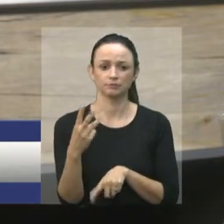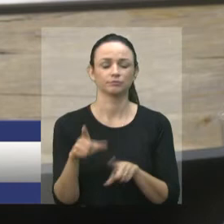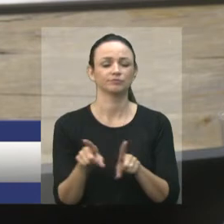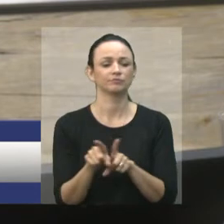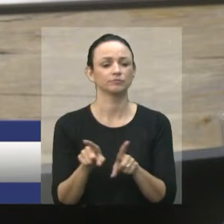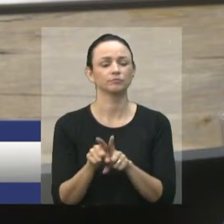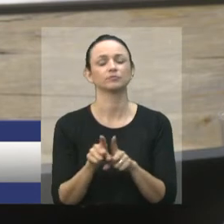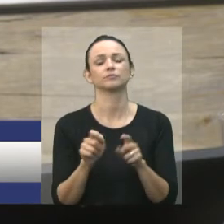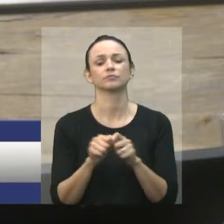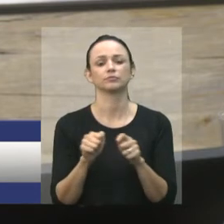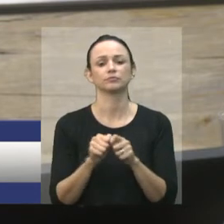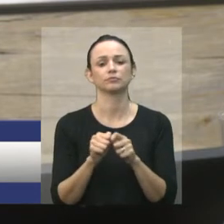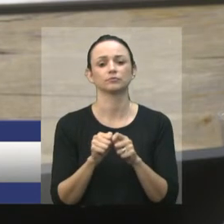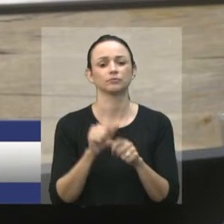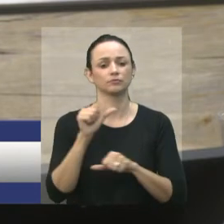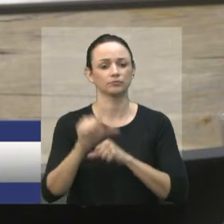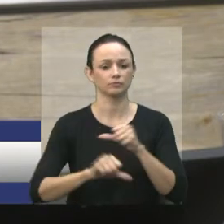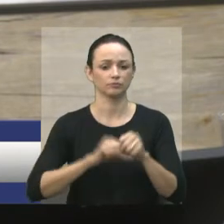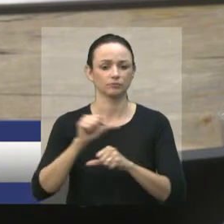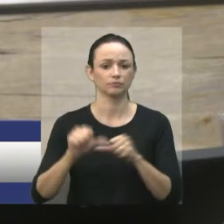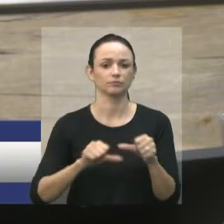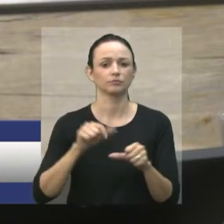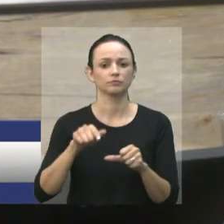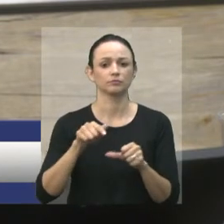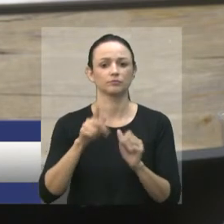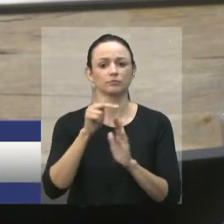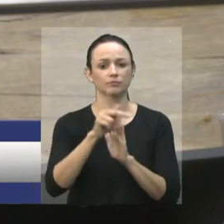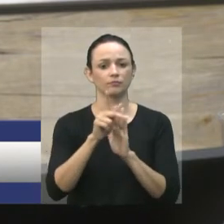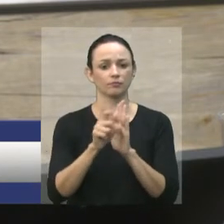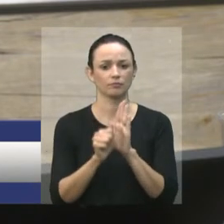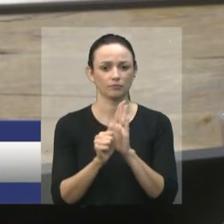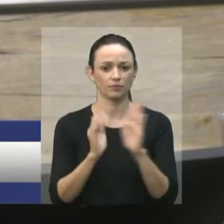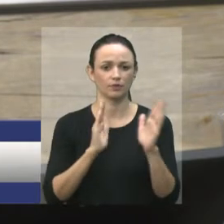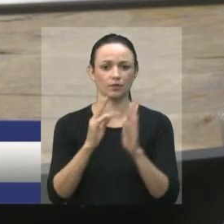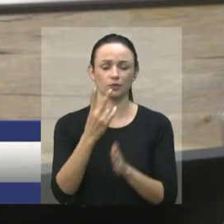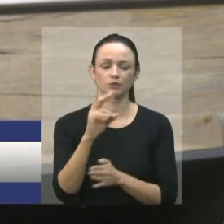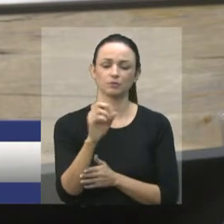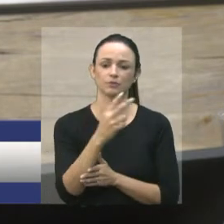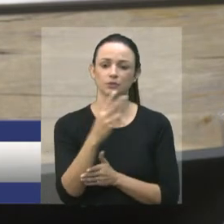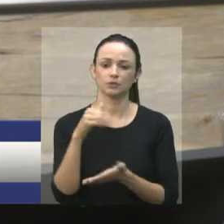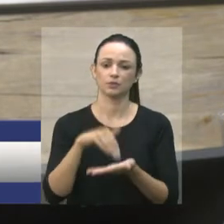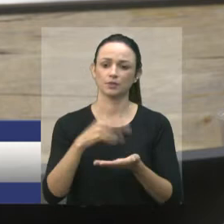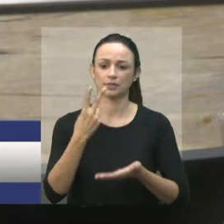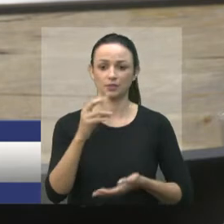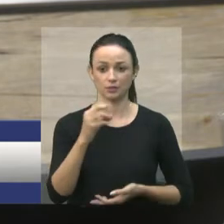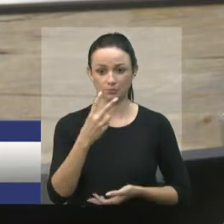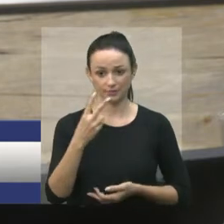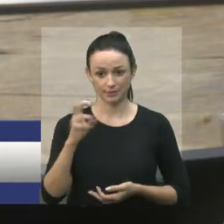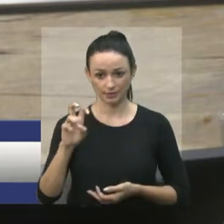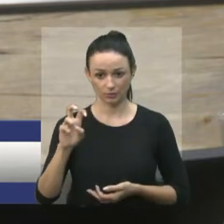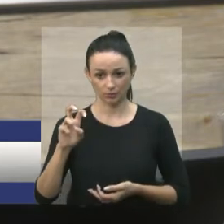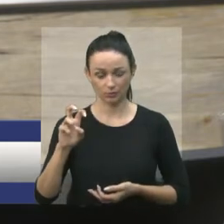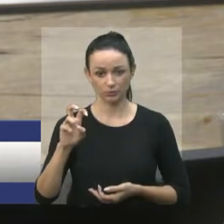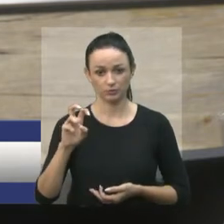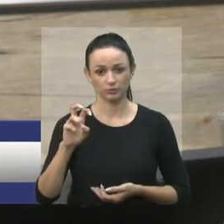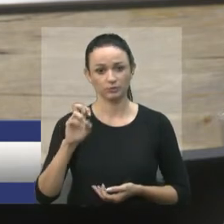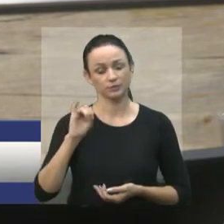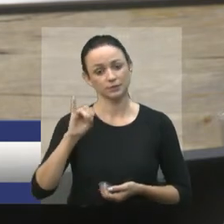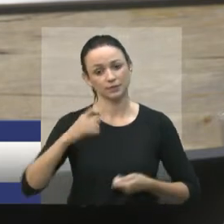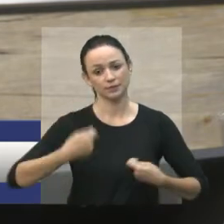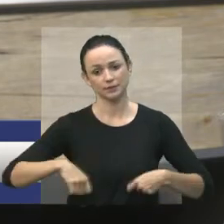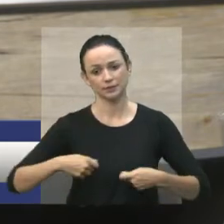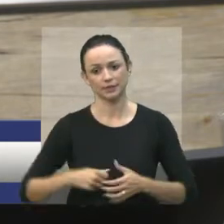como promovidas as alterações no plano plurianual para o período de 2022 a 2025, se